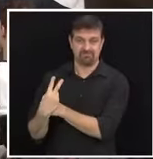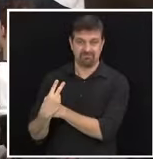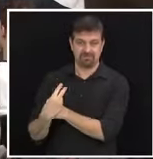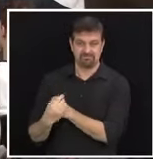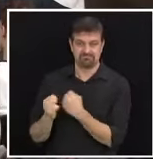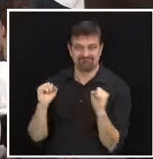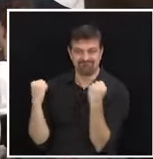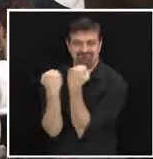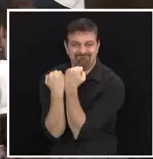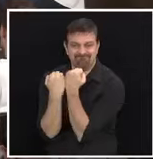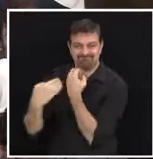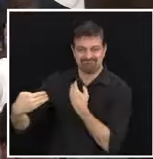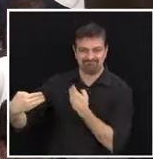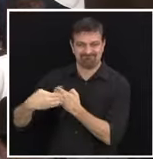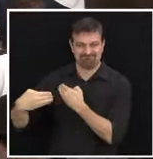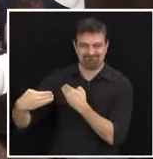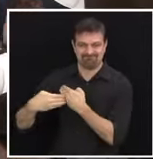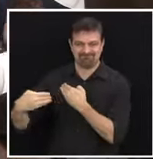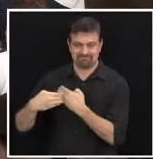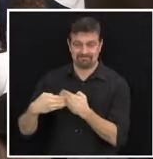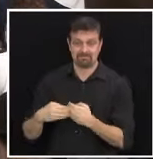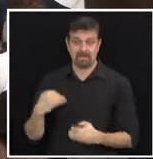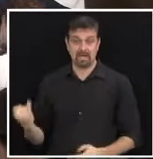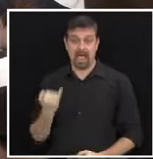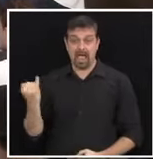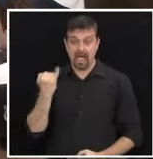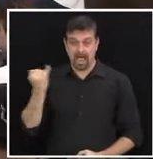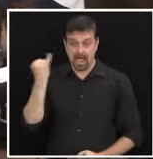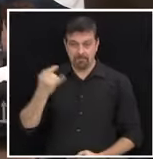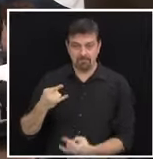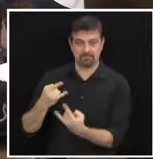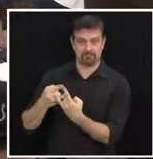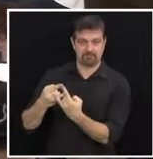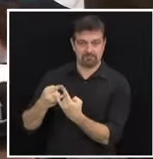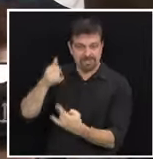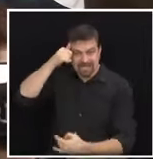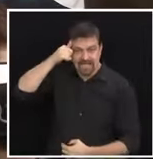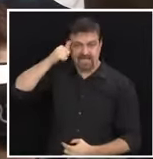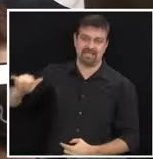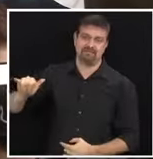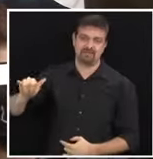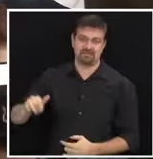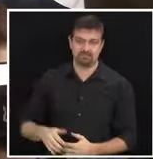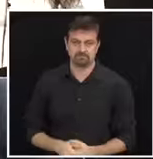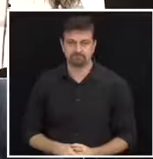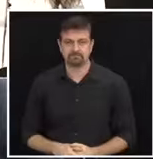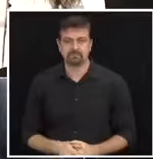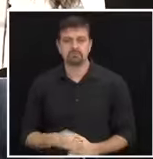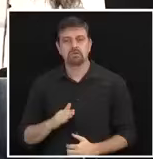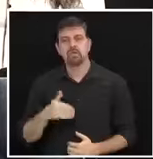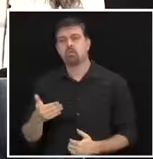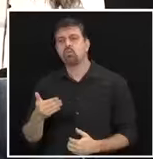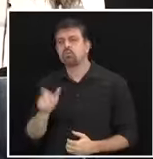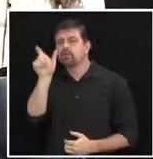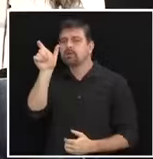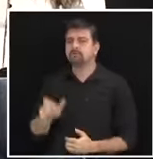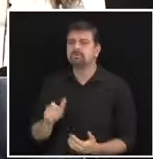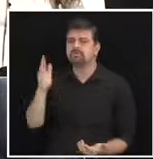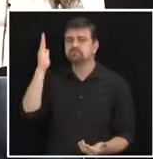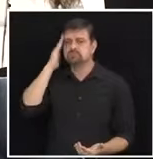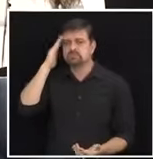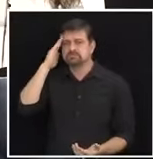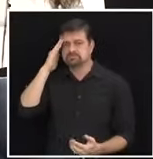muito isso nas ruas, né, a importância da prevenção. Esse é o nosso principal foco. E quando o paciente ele recebe o resultado